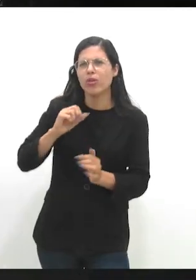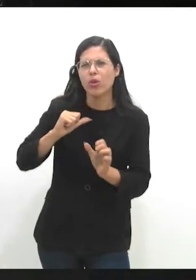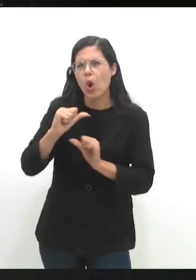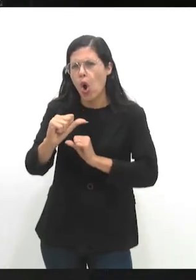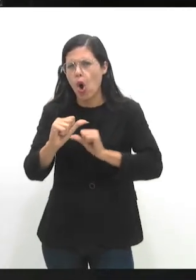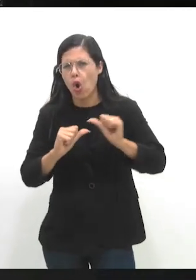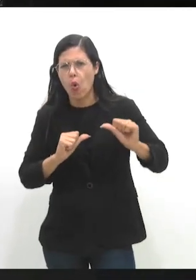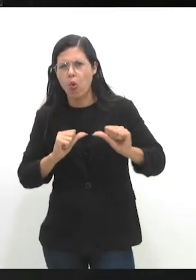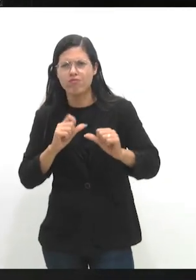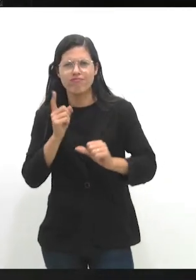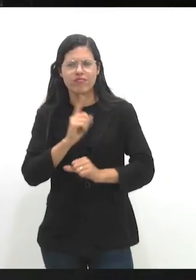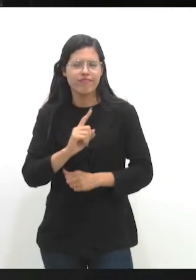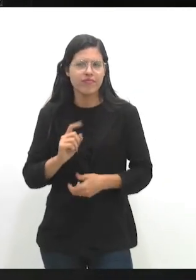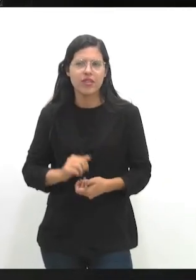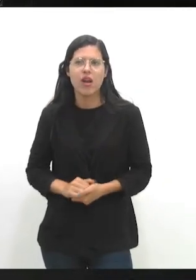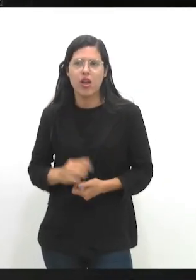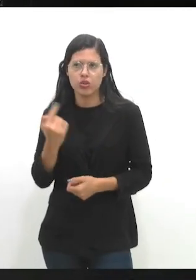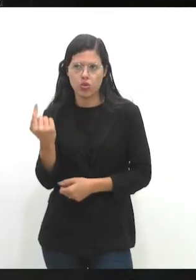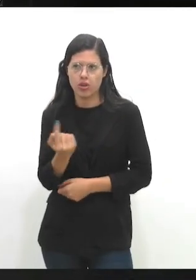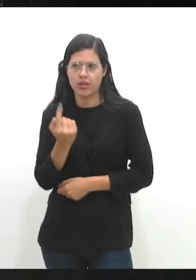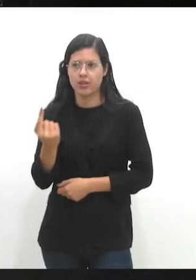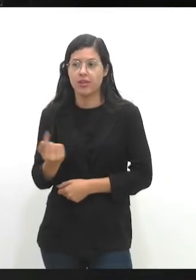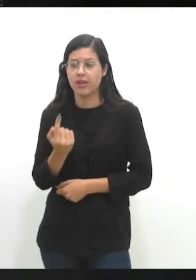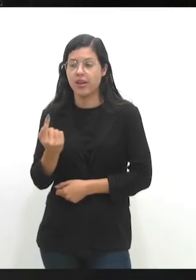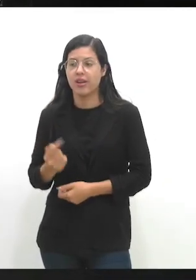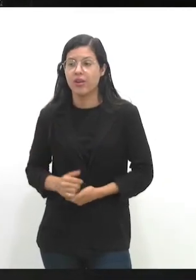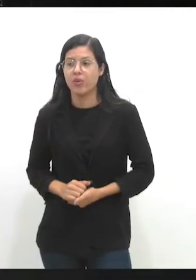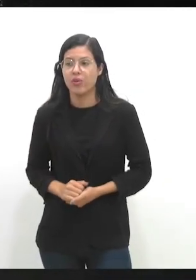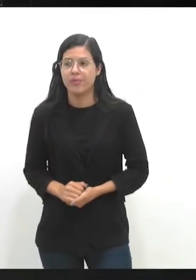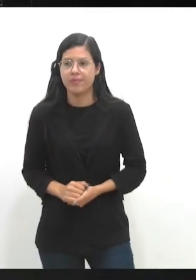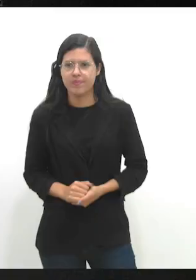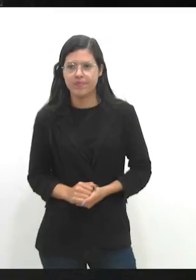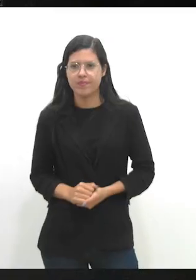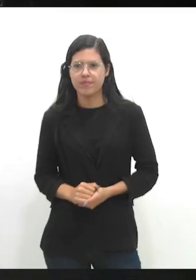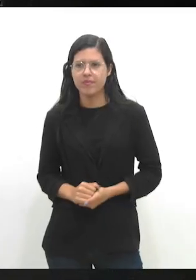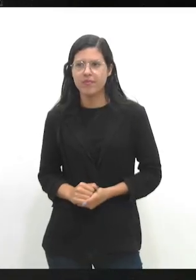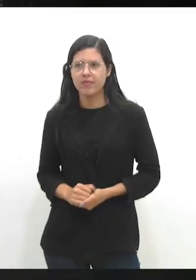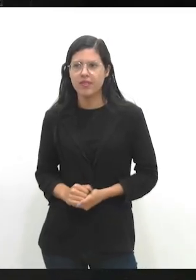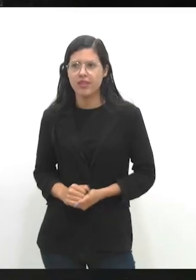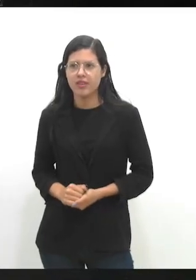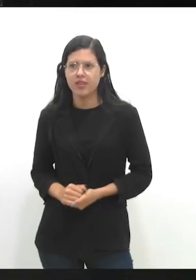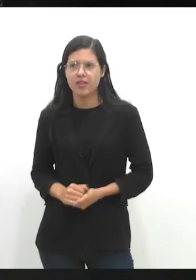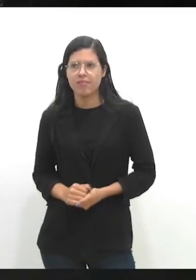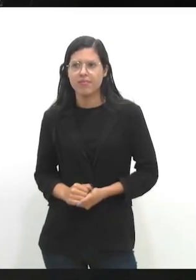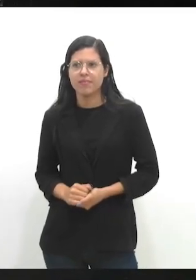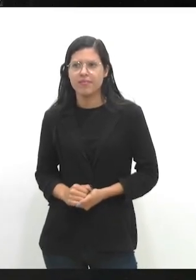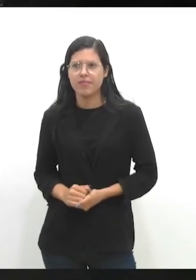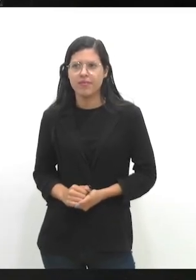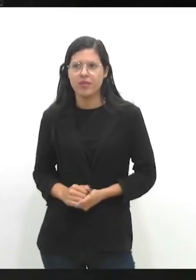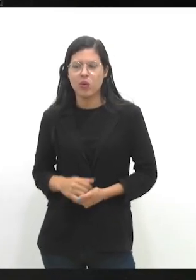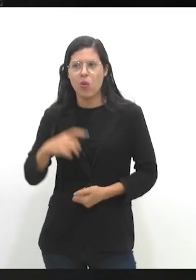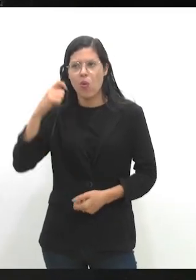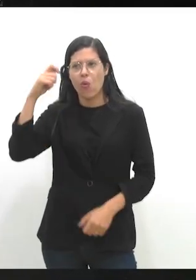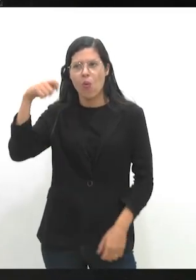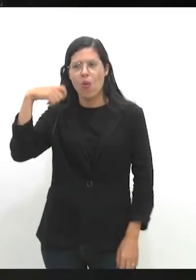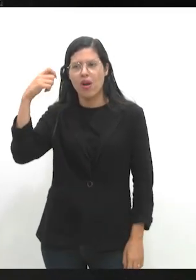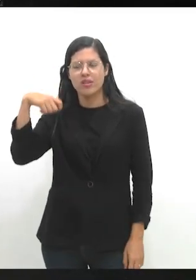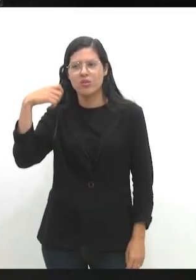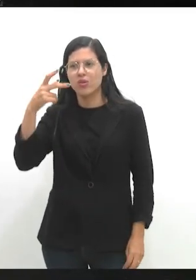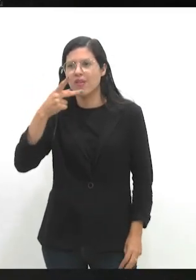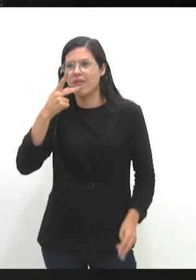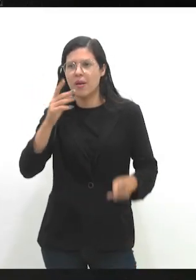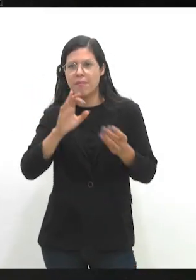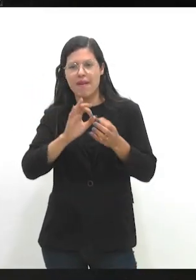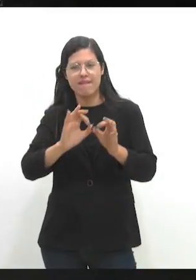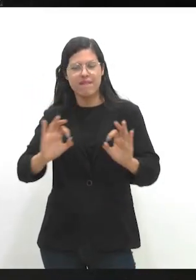É um horror. É muito solitário mesmo. E aí, de repente, você leva para o teatro. O ator diz